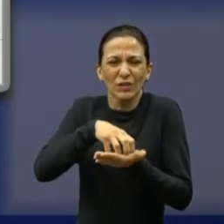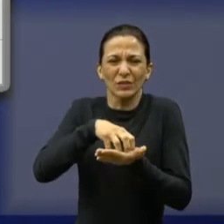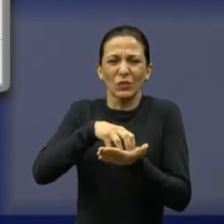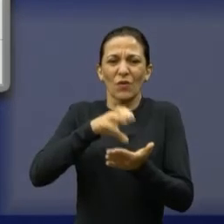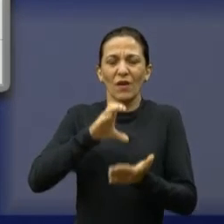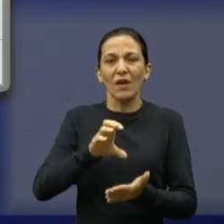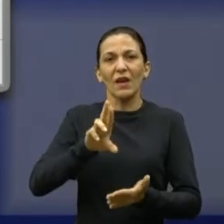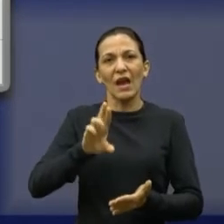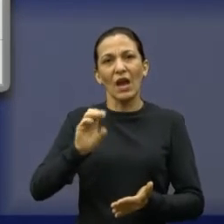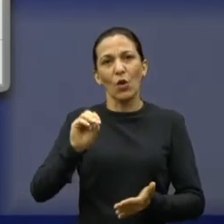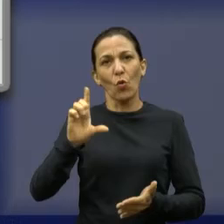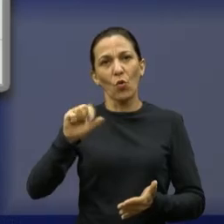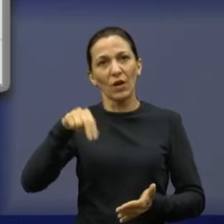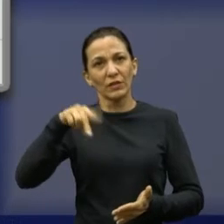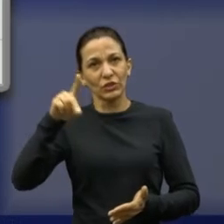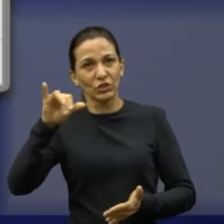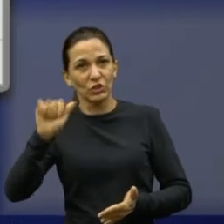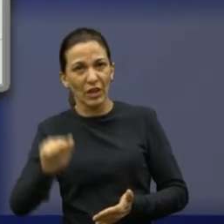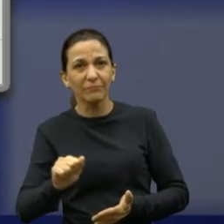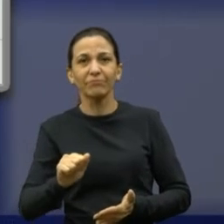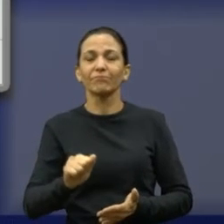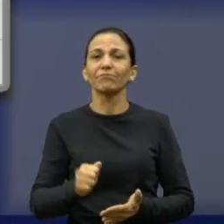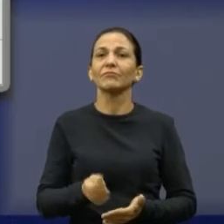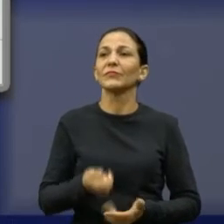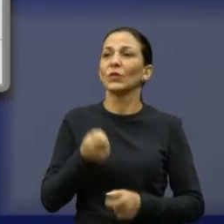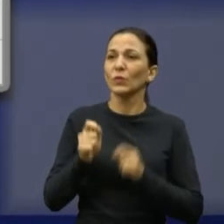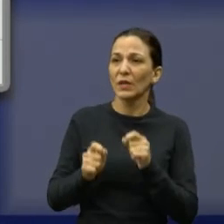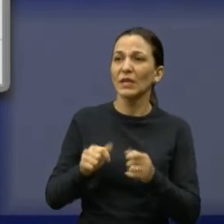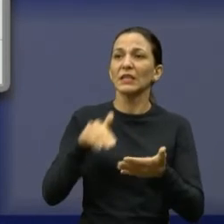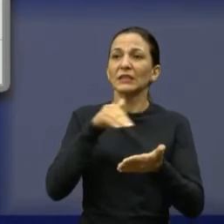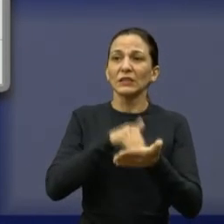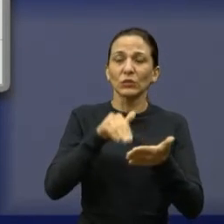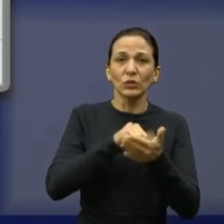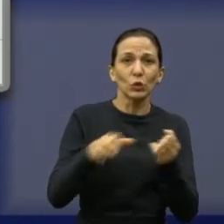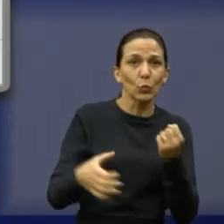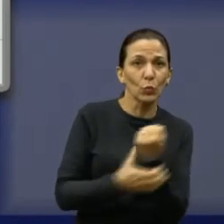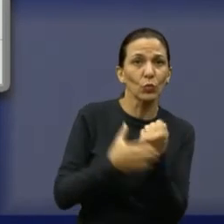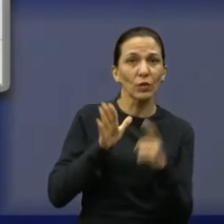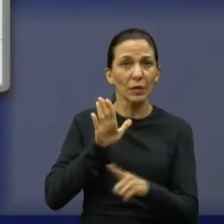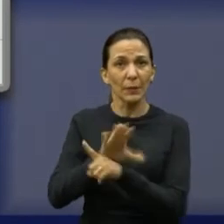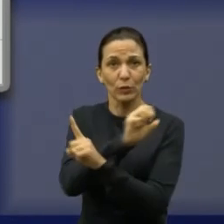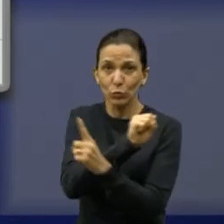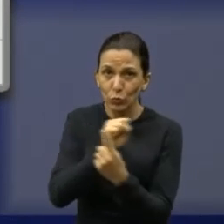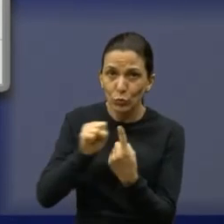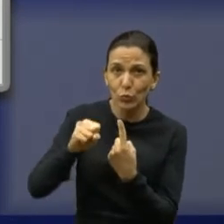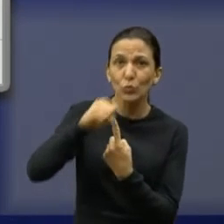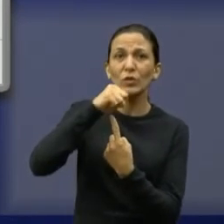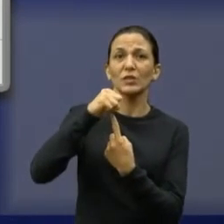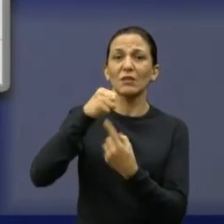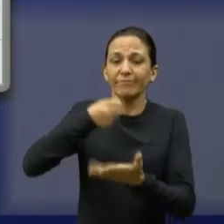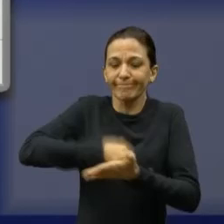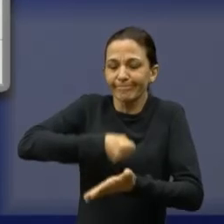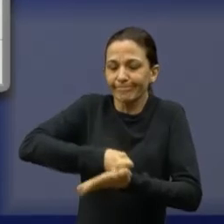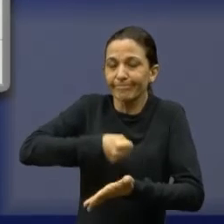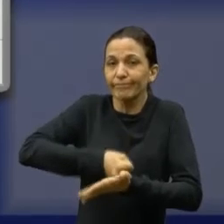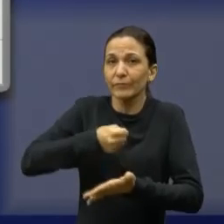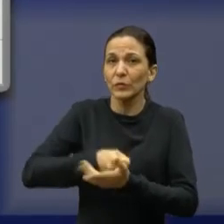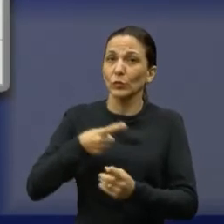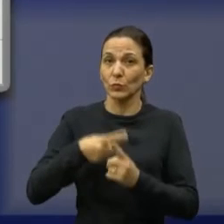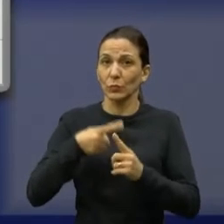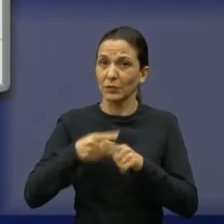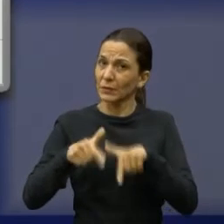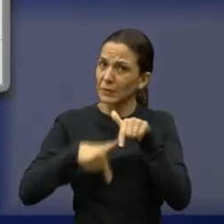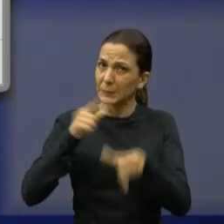Cracolândia. Faremos requerimentos para as Secretarias de Saúde, Segurança Pública e Assistência Social para continuar cobrando, pois este é o